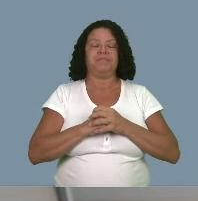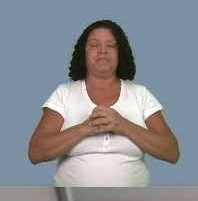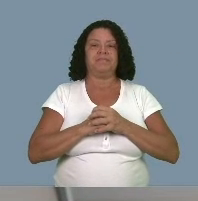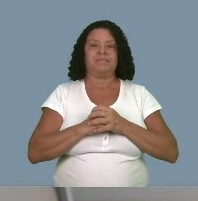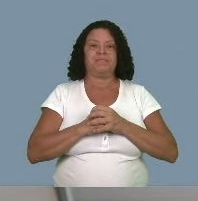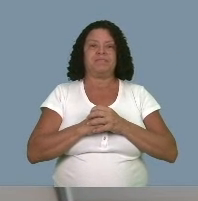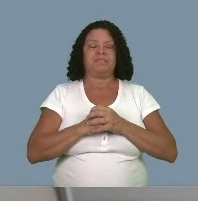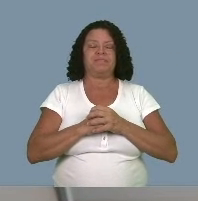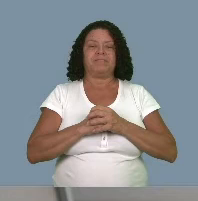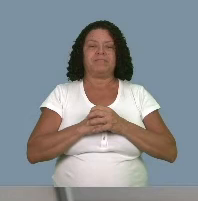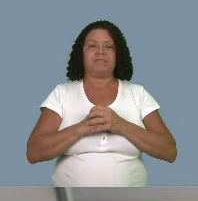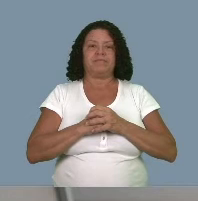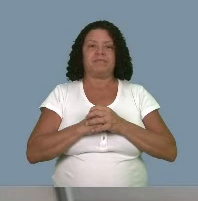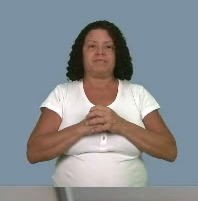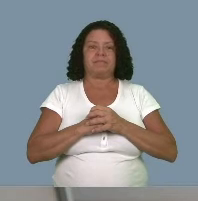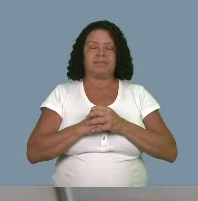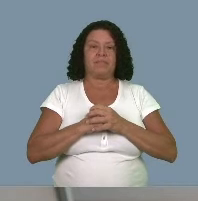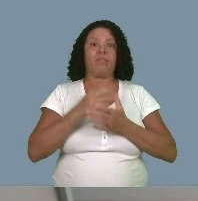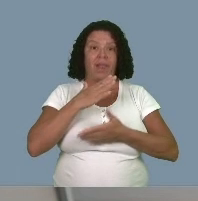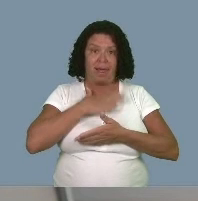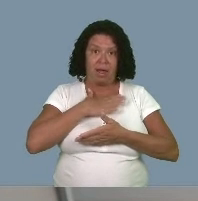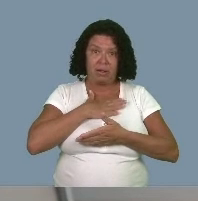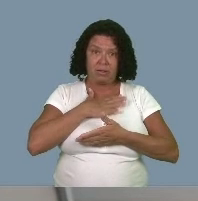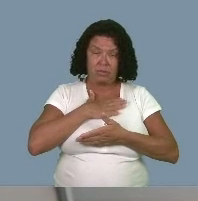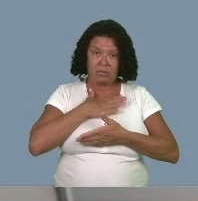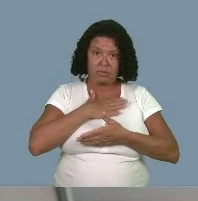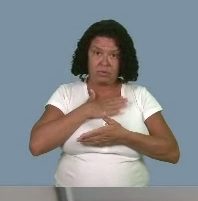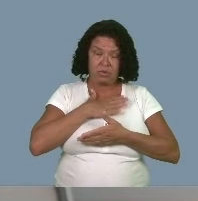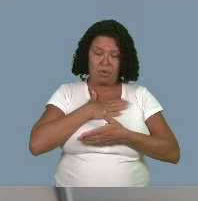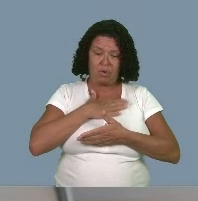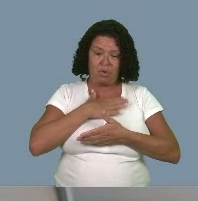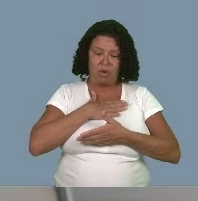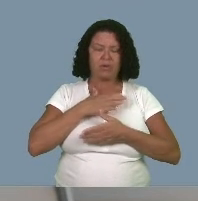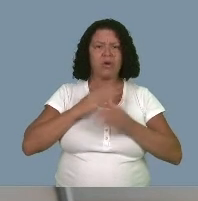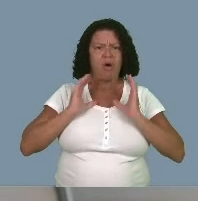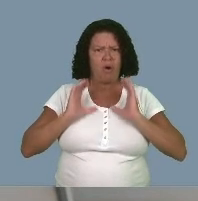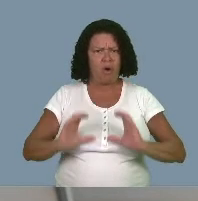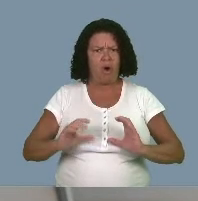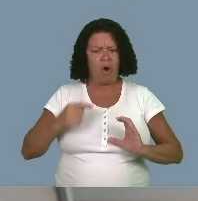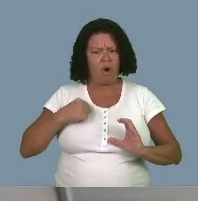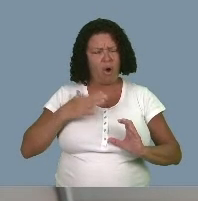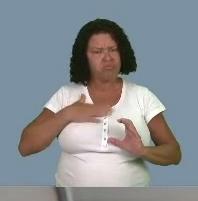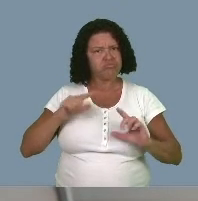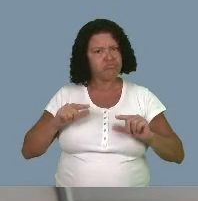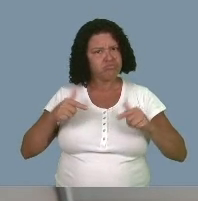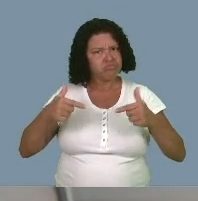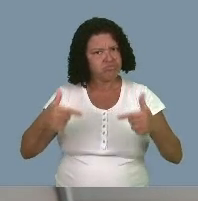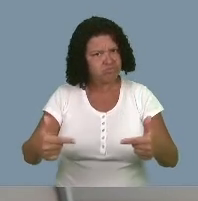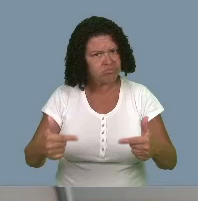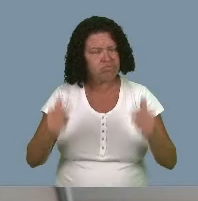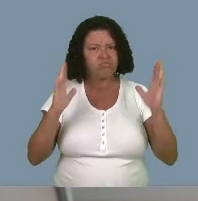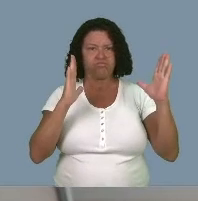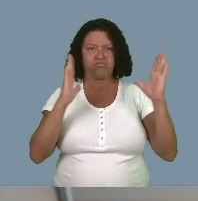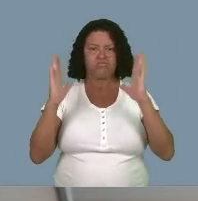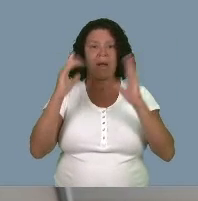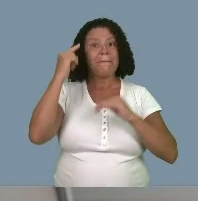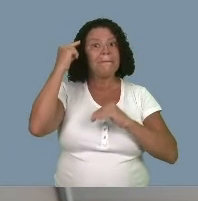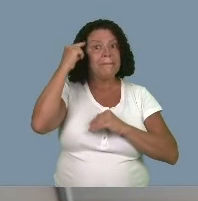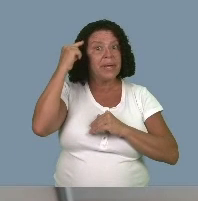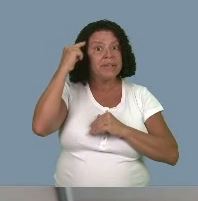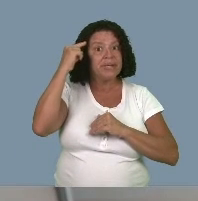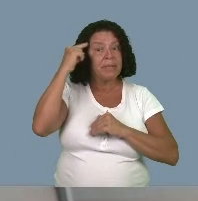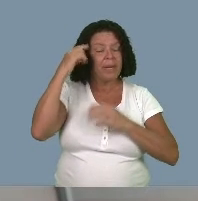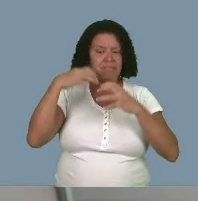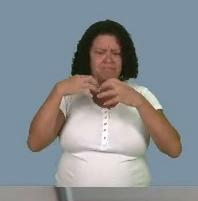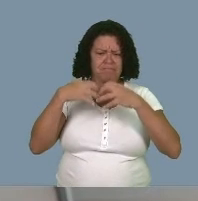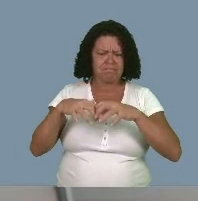Da seguinte forma. A nossa atual conduta e a nossa atual faixa de pensamento e